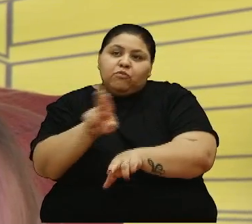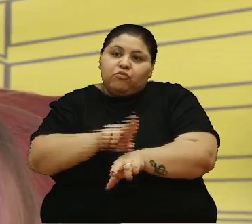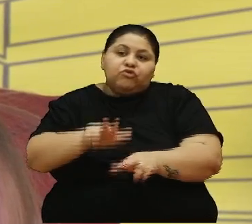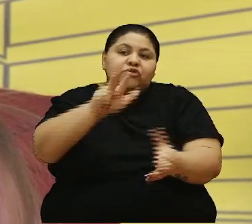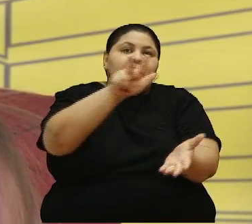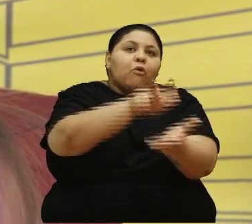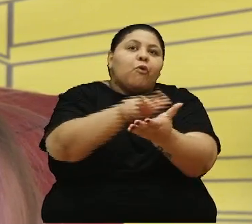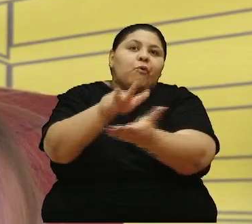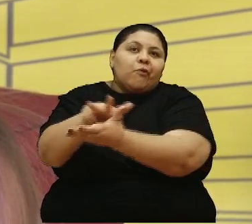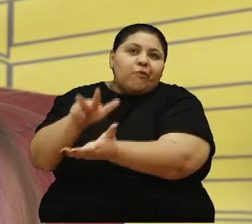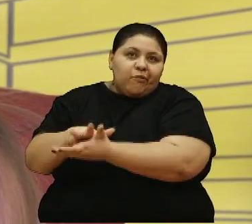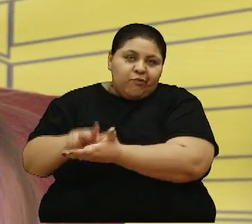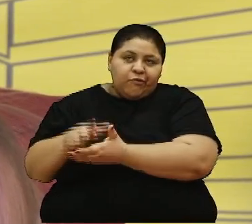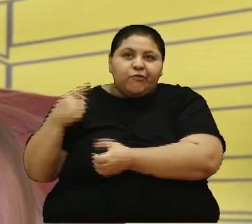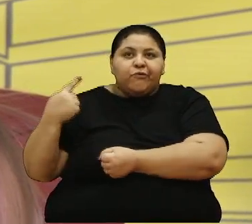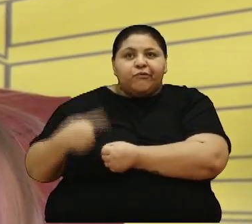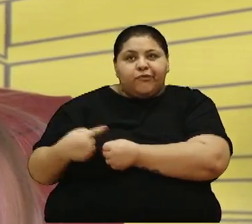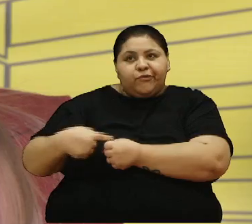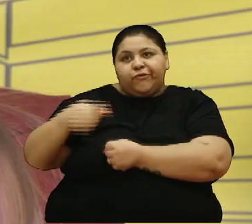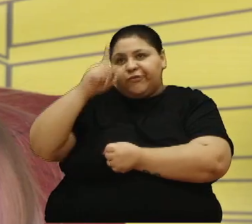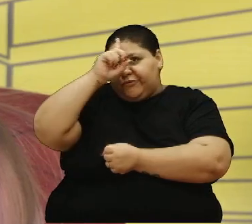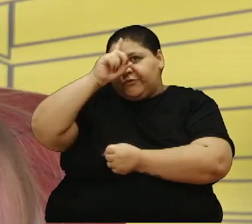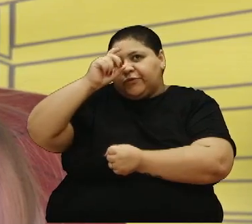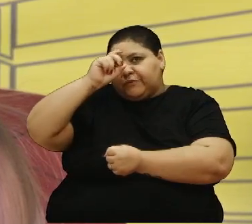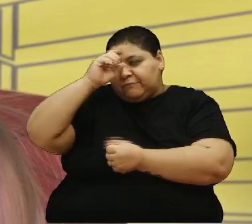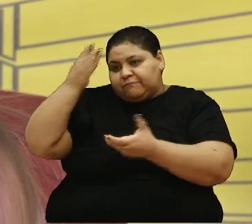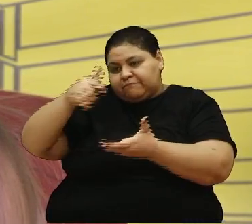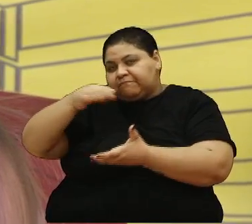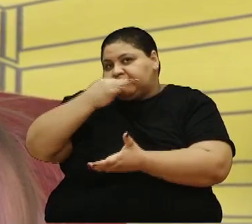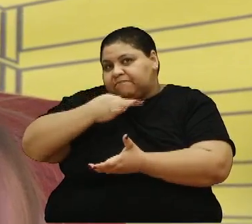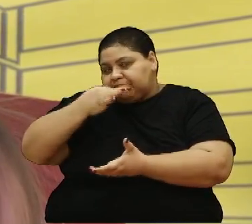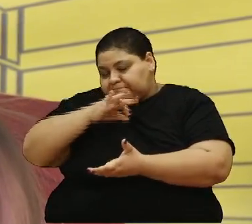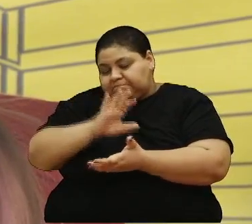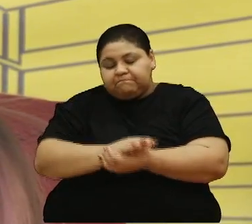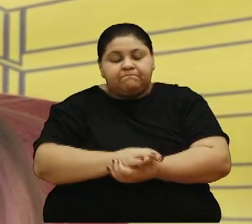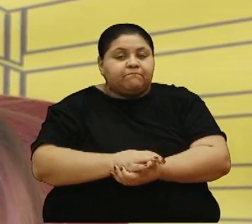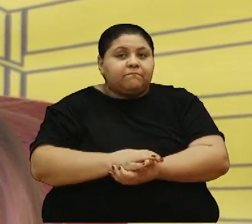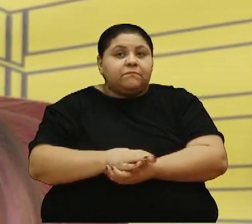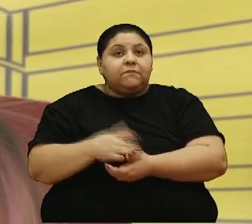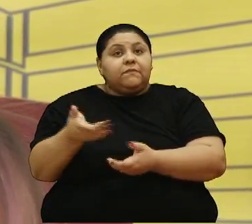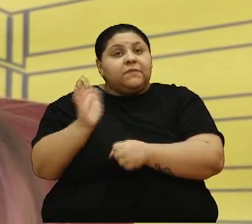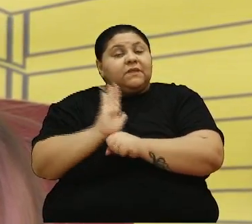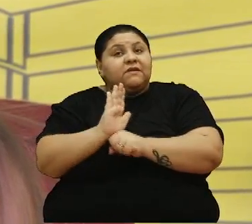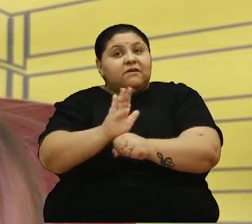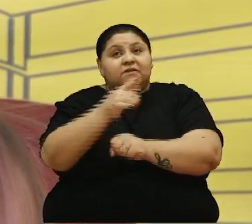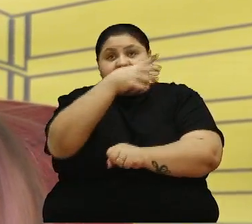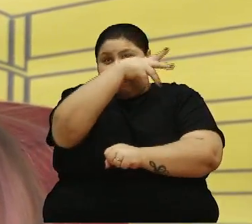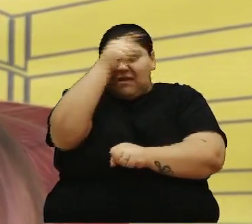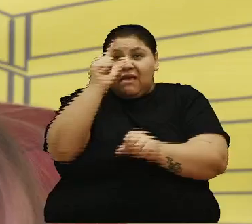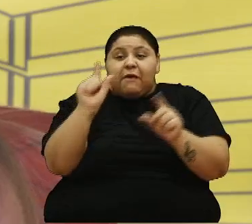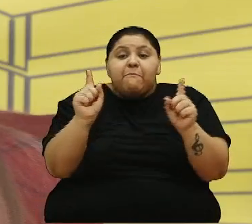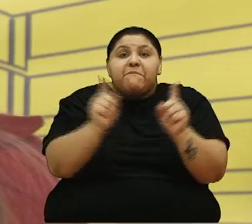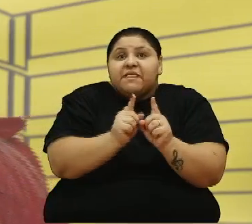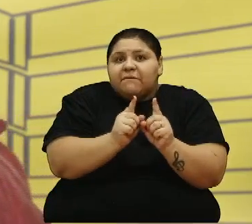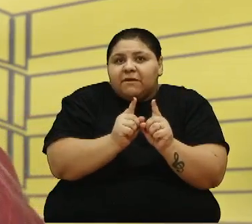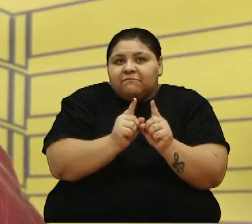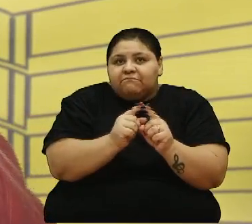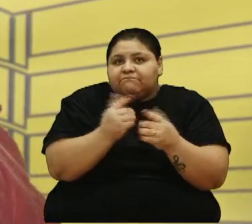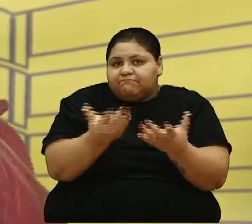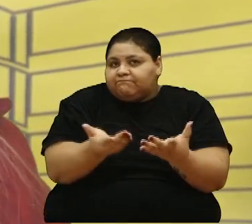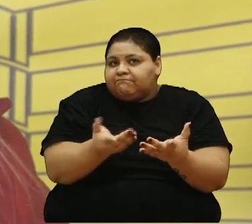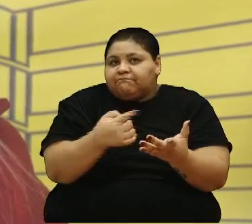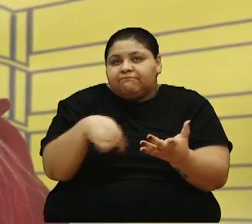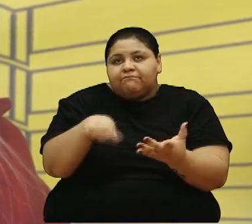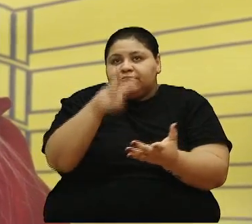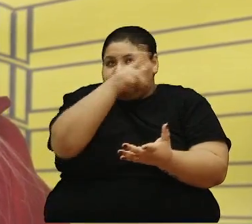aqui da cidade, dos hospitais que estão aqui em Caxias, embora a contribuição das prefeituras é mínima, né? E basicamente